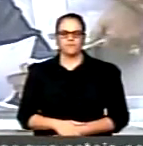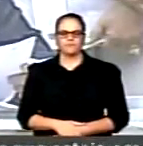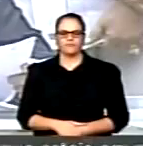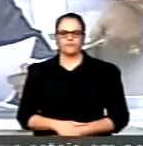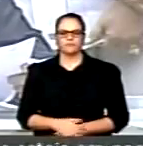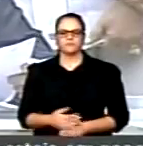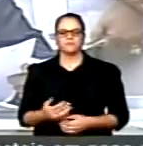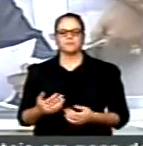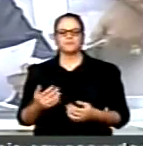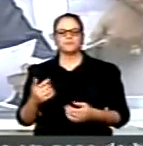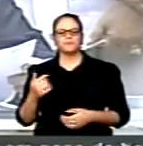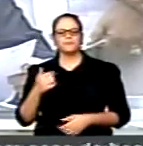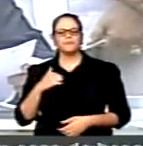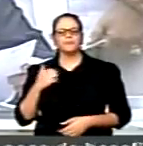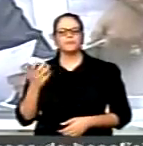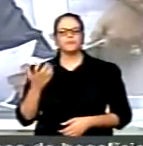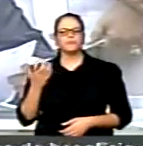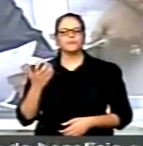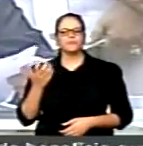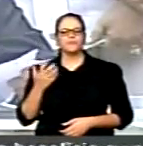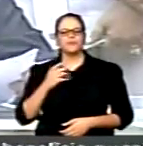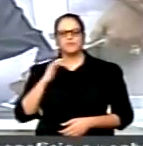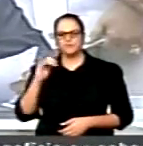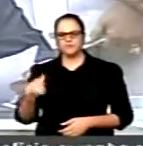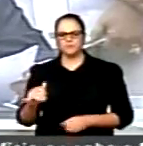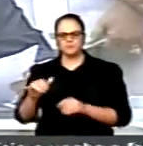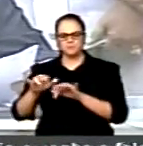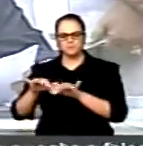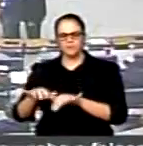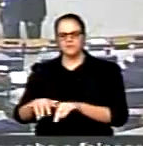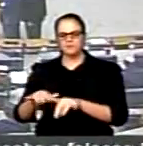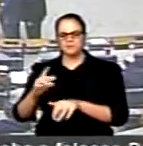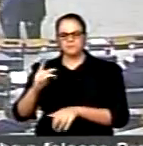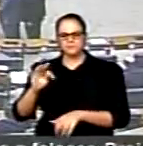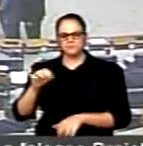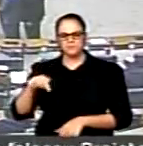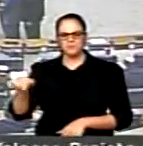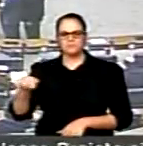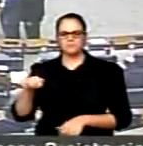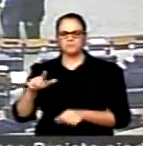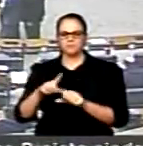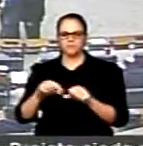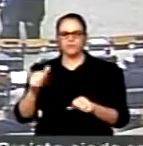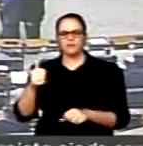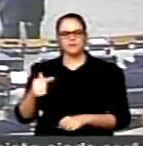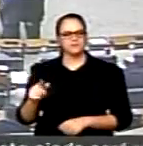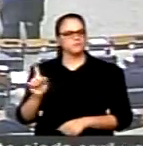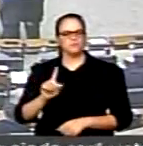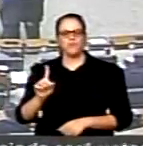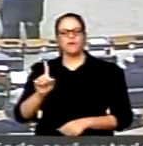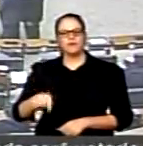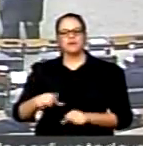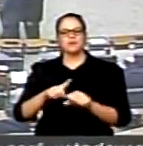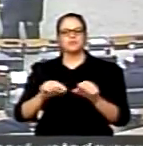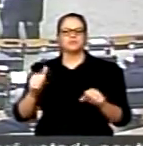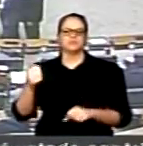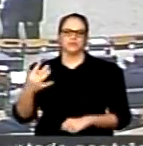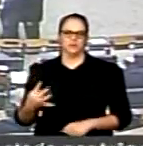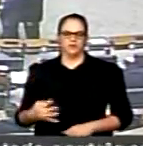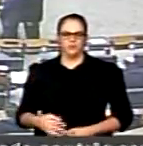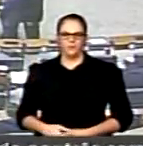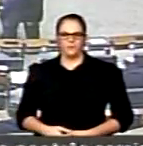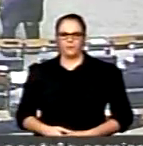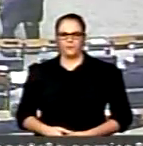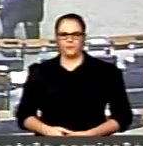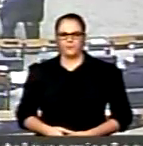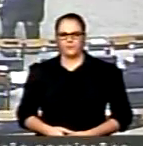uma retificação para a taquigrafia. É que eu fiz menção ao artigo 17 do PLV, é artigo 14. Pois não, deputado.